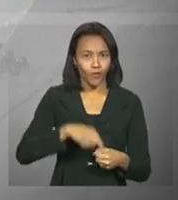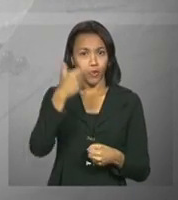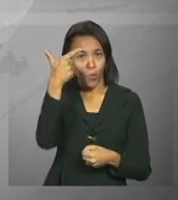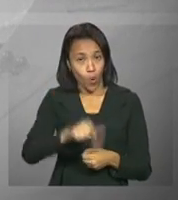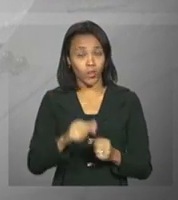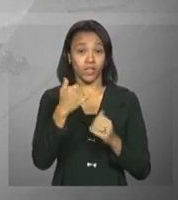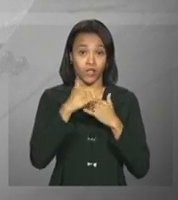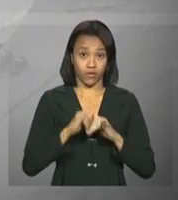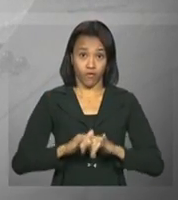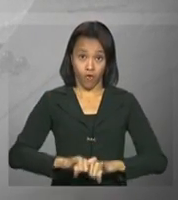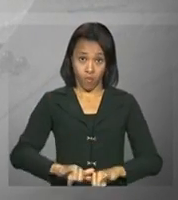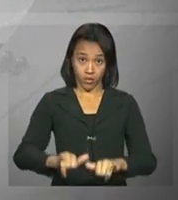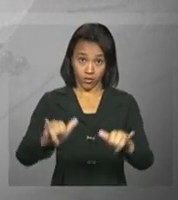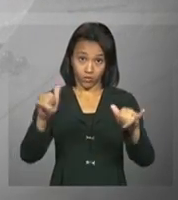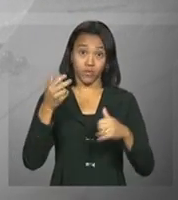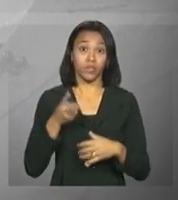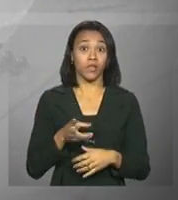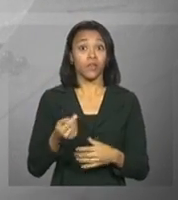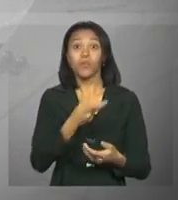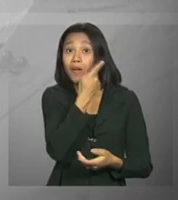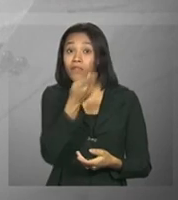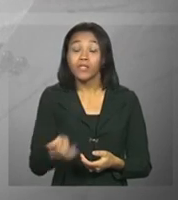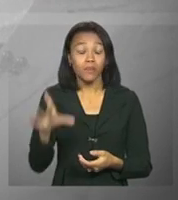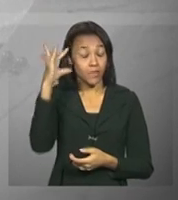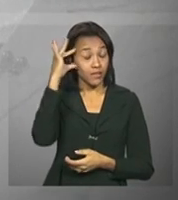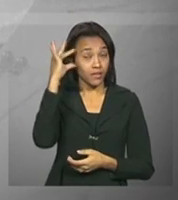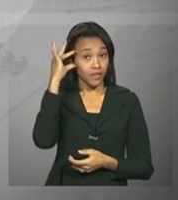com outras informações sobre a visita da